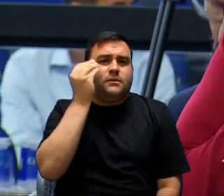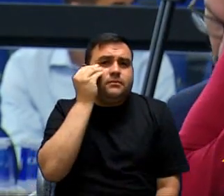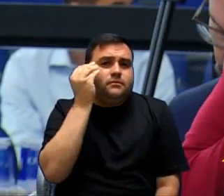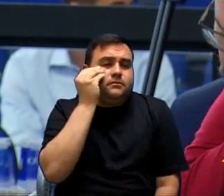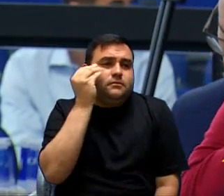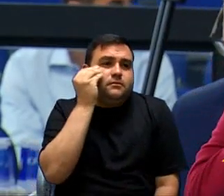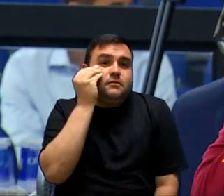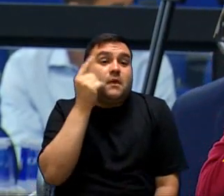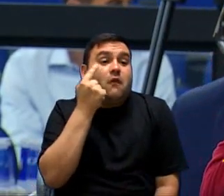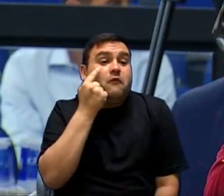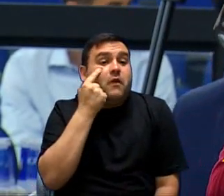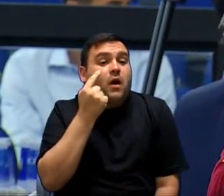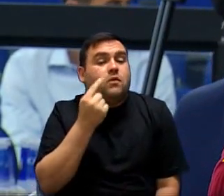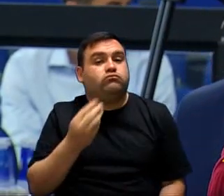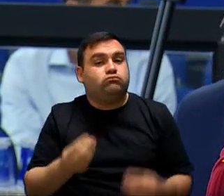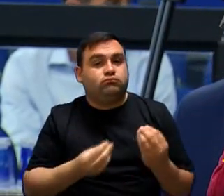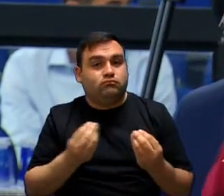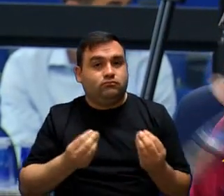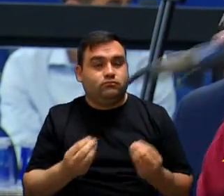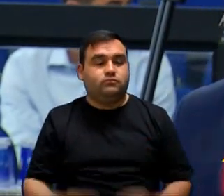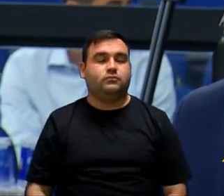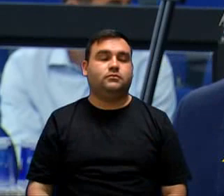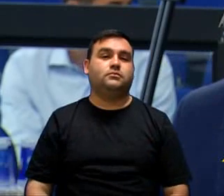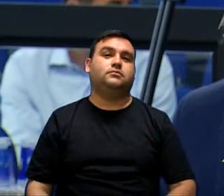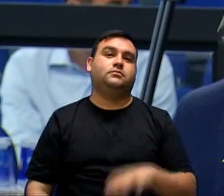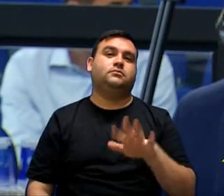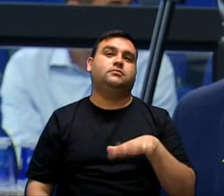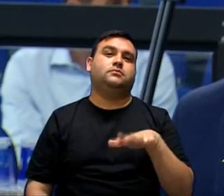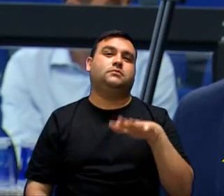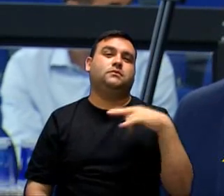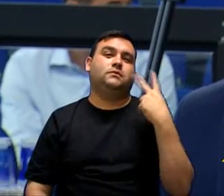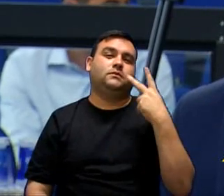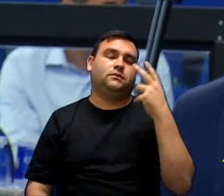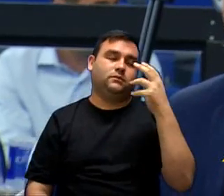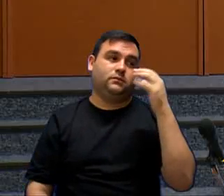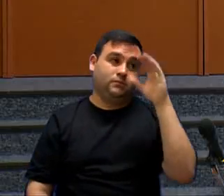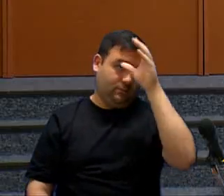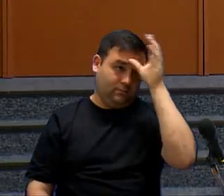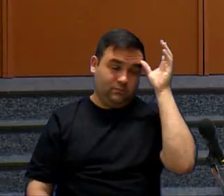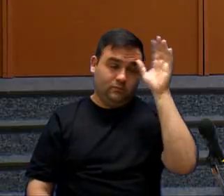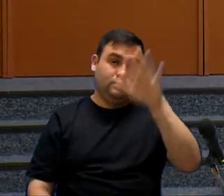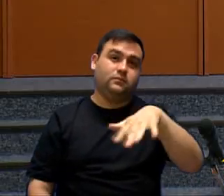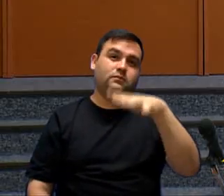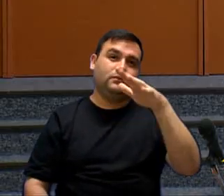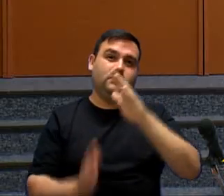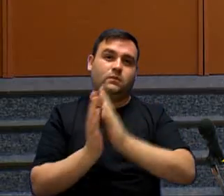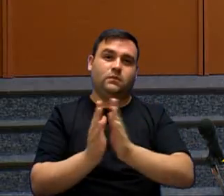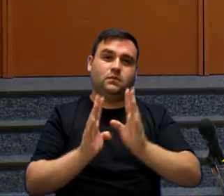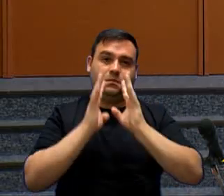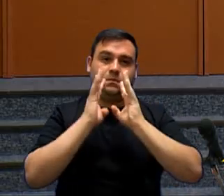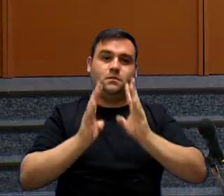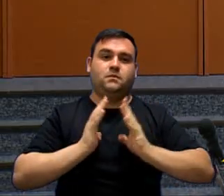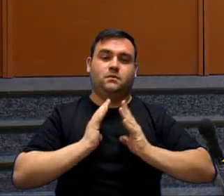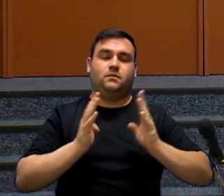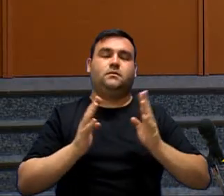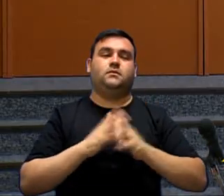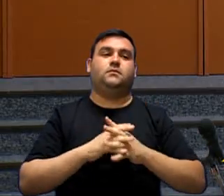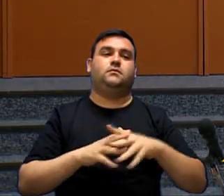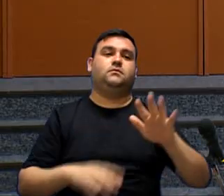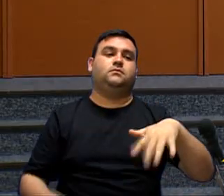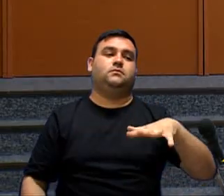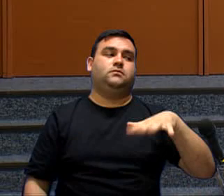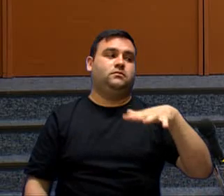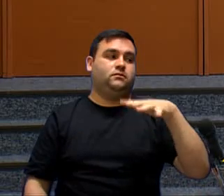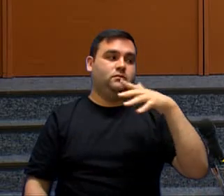experimentar o que, que vai dar. Viu? Obrigado, vereadora Cíntia. Vereador Pérez, por favor, sua palavra. Vereador